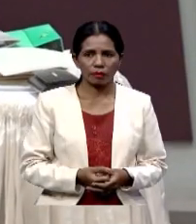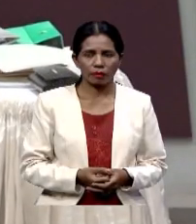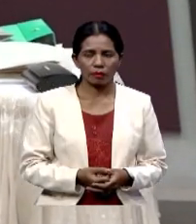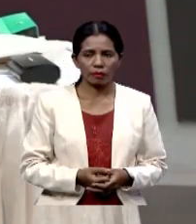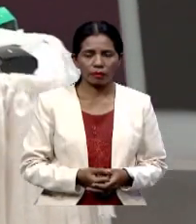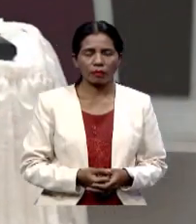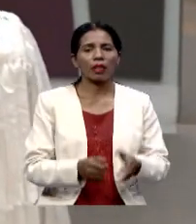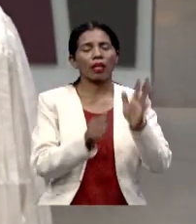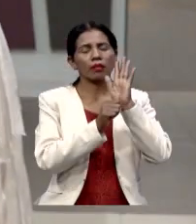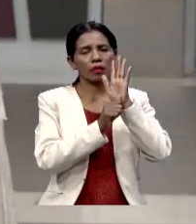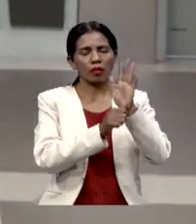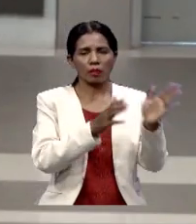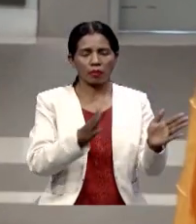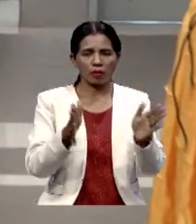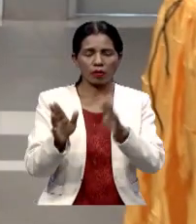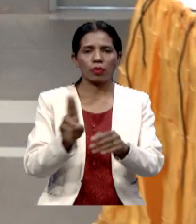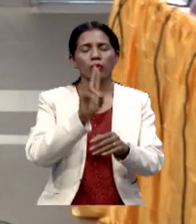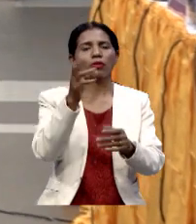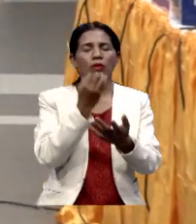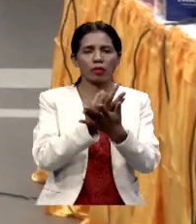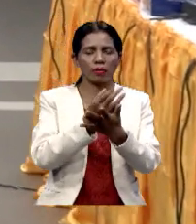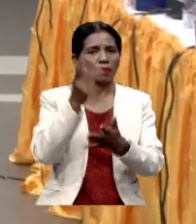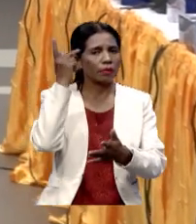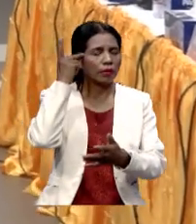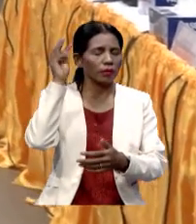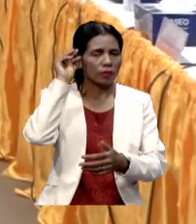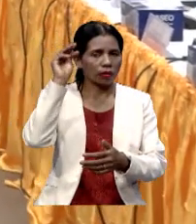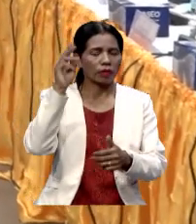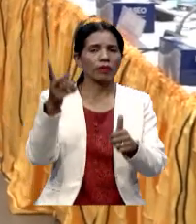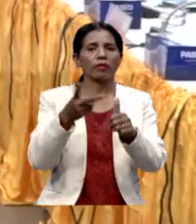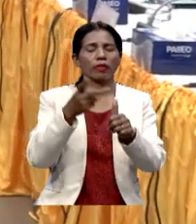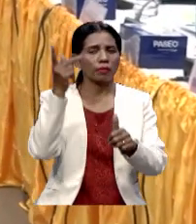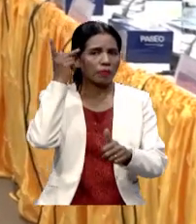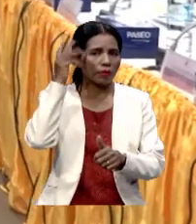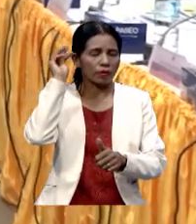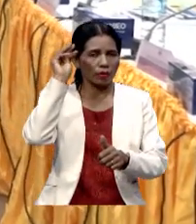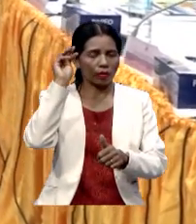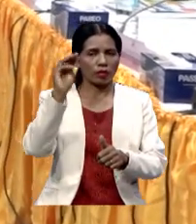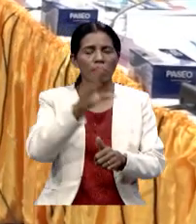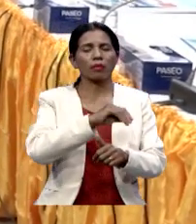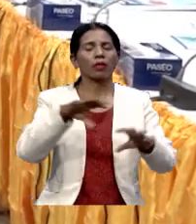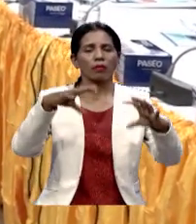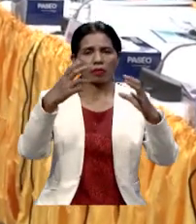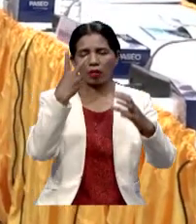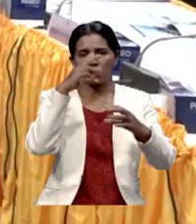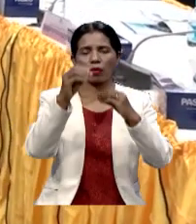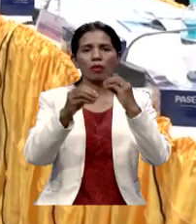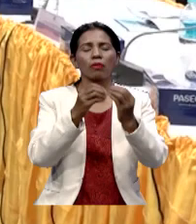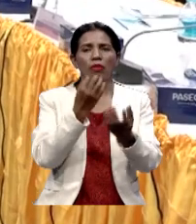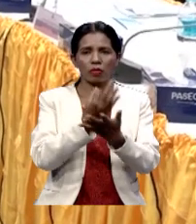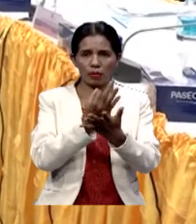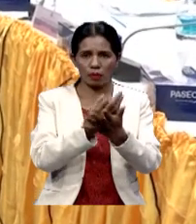Rafaena apresenta processo de execução orçamento primeiro-ministro no vice-primeiro-ministro Nhan, ba comitê revisão orçamento